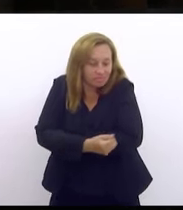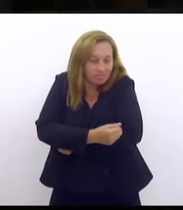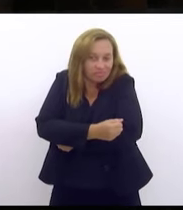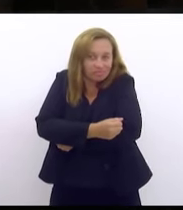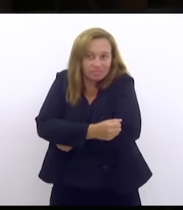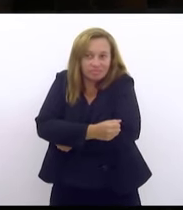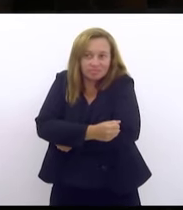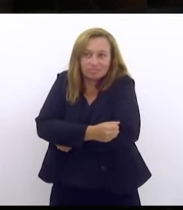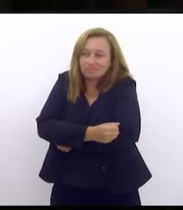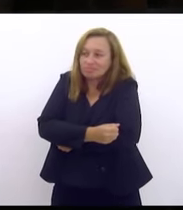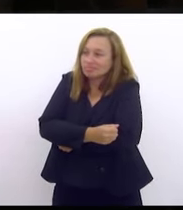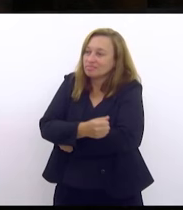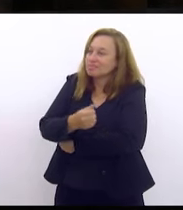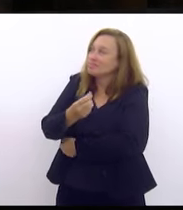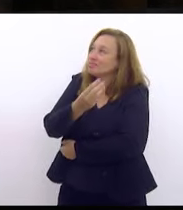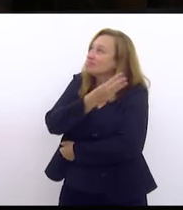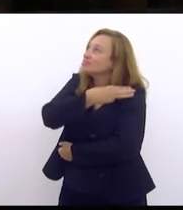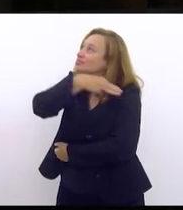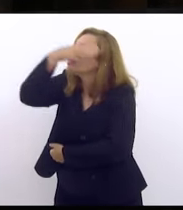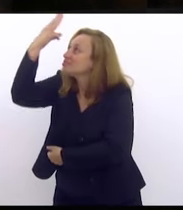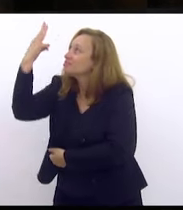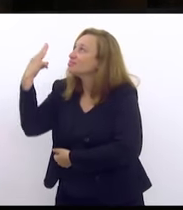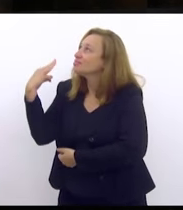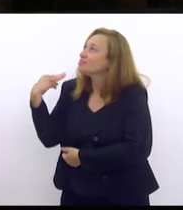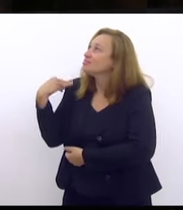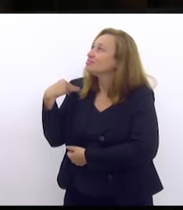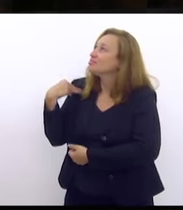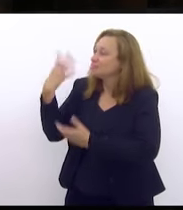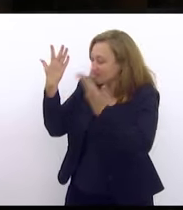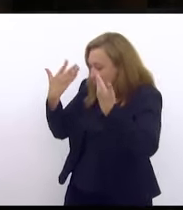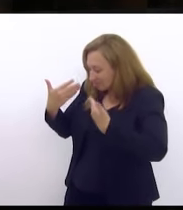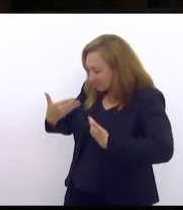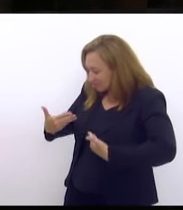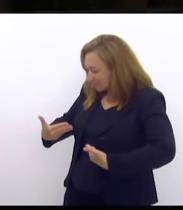Mãe, eis aqui sou teu filho,